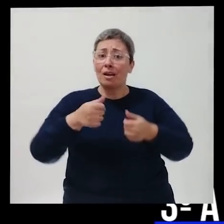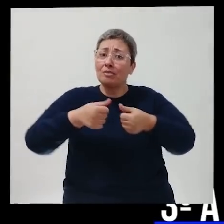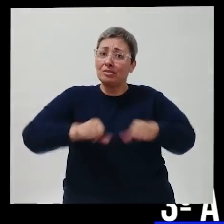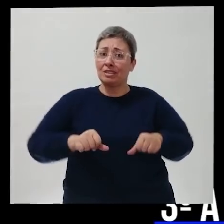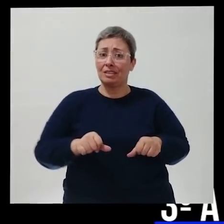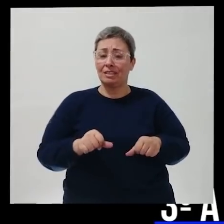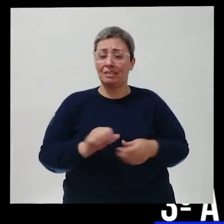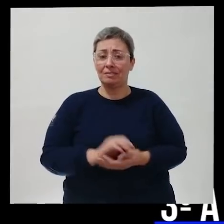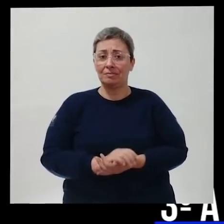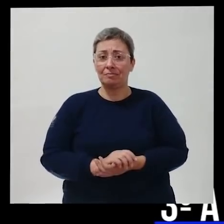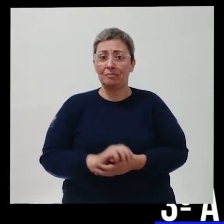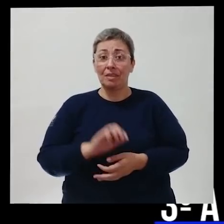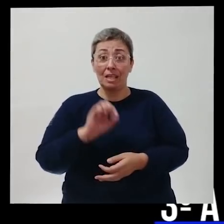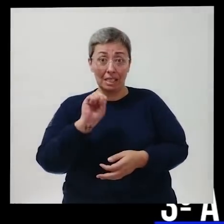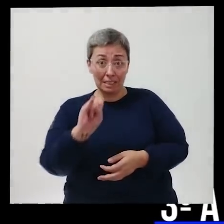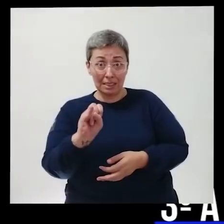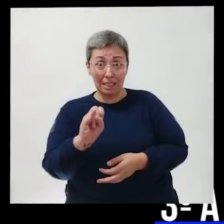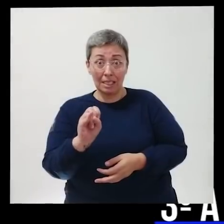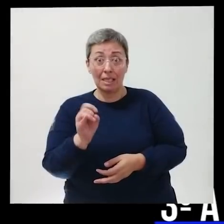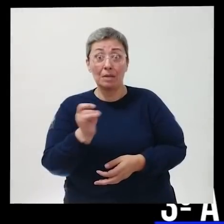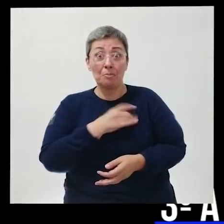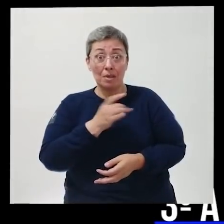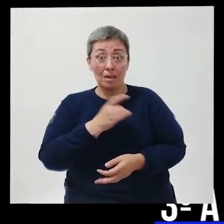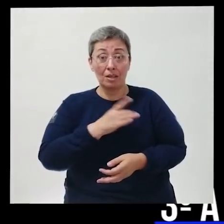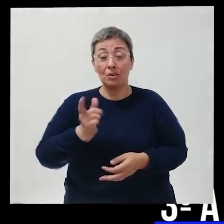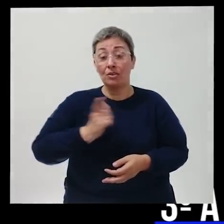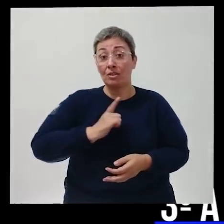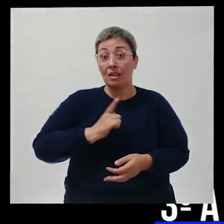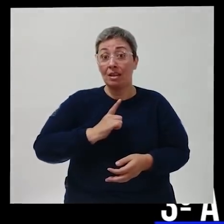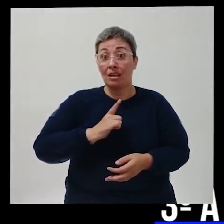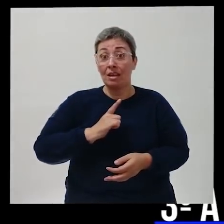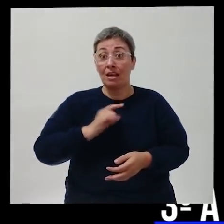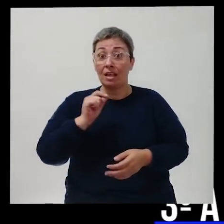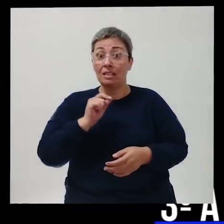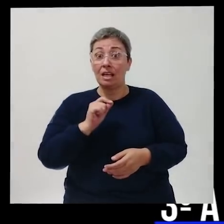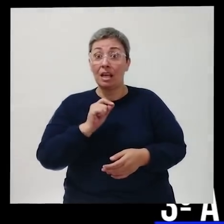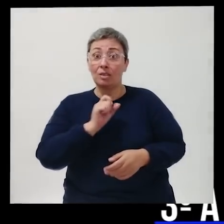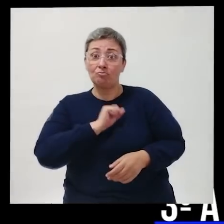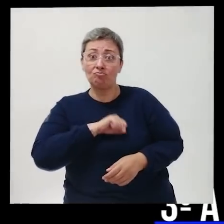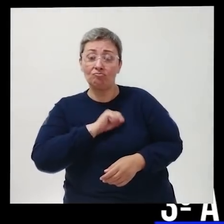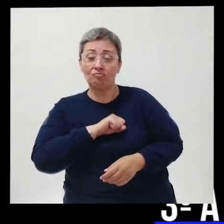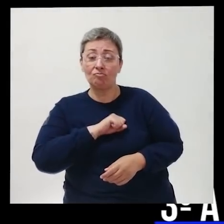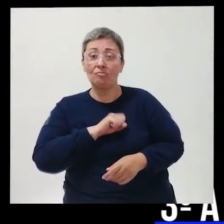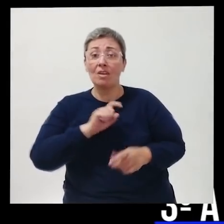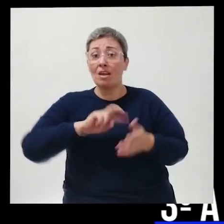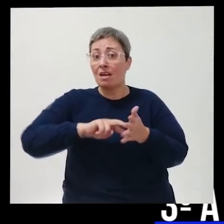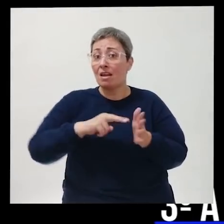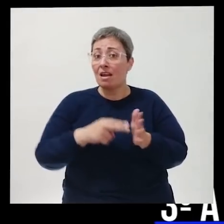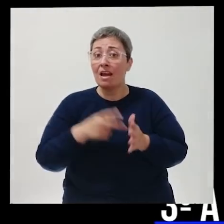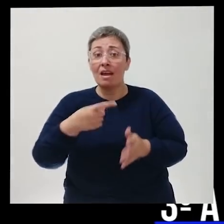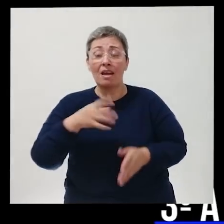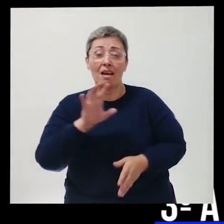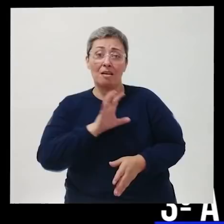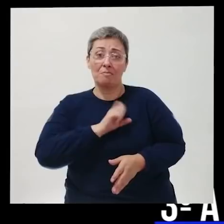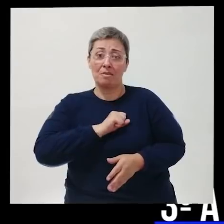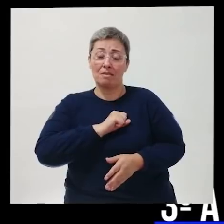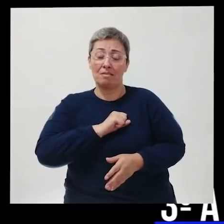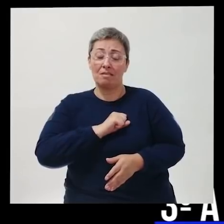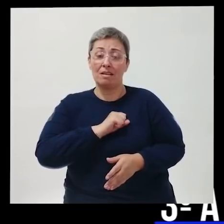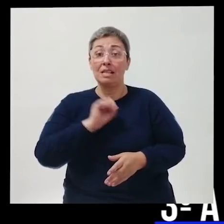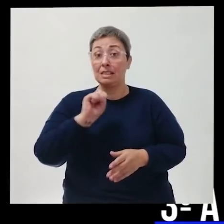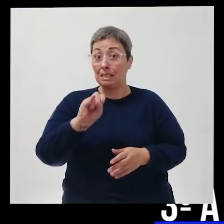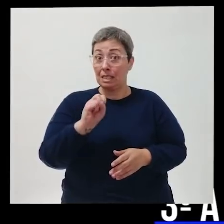ficar. Se há medo da maldade, é sinal para amar.